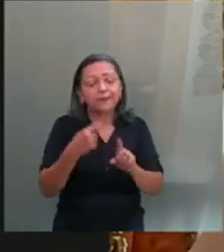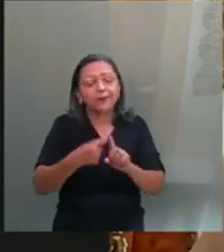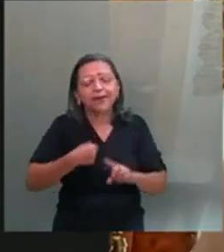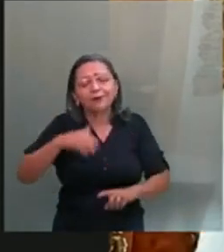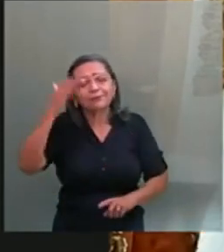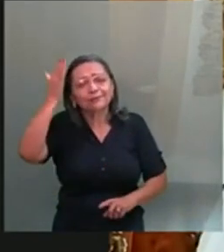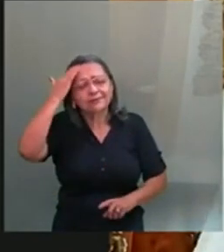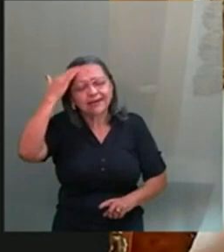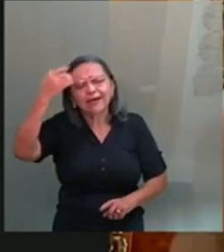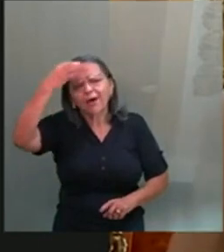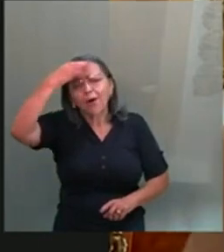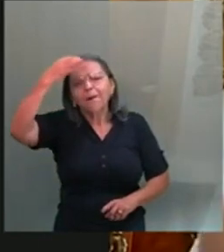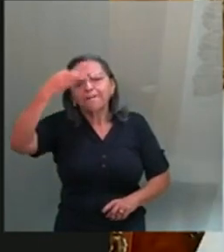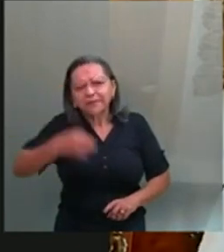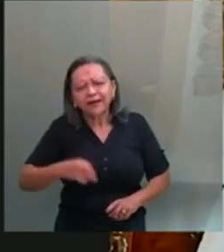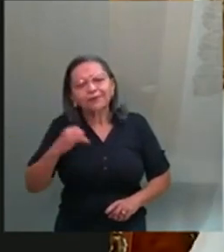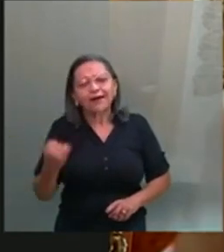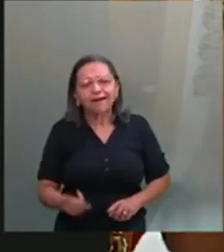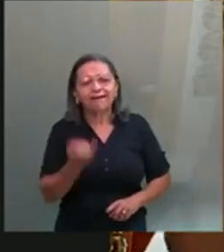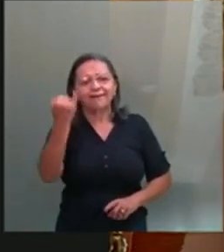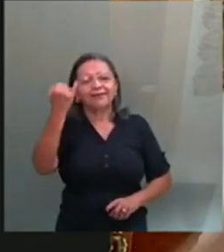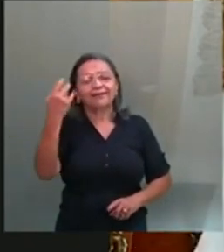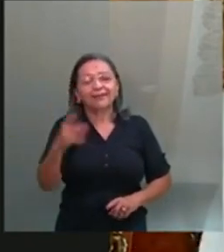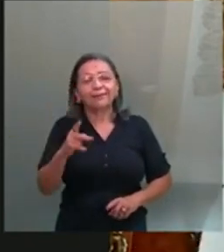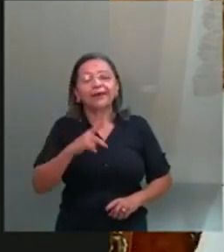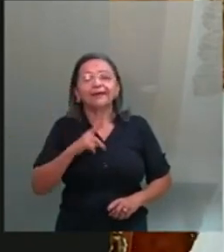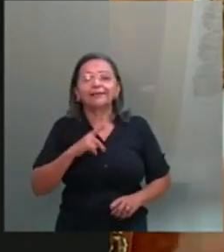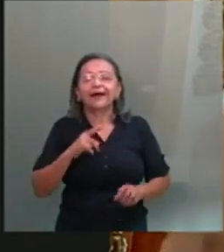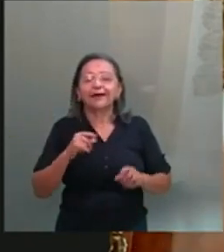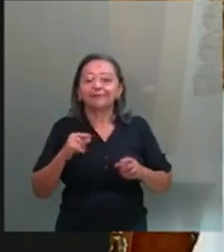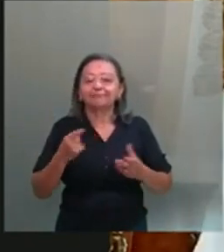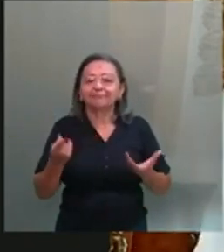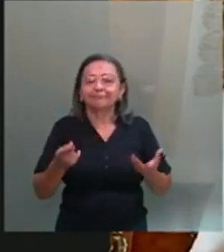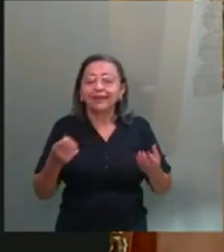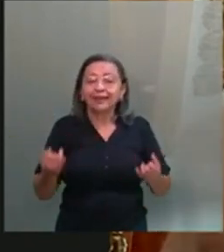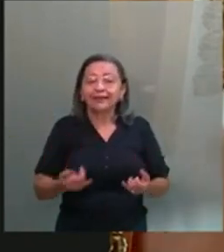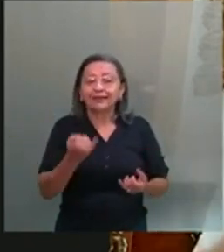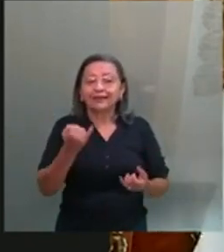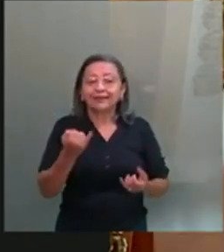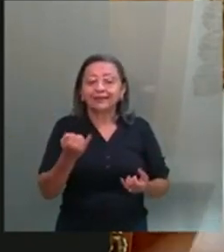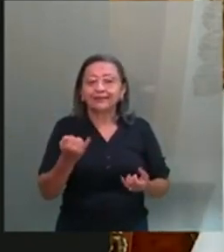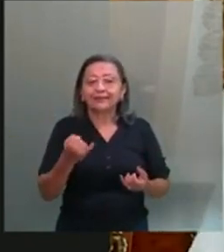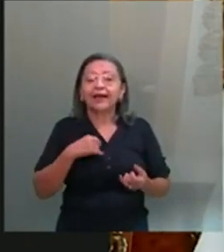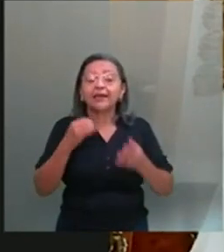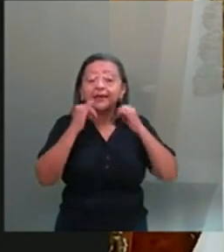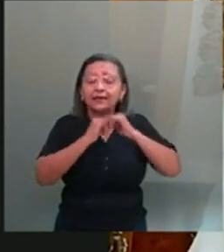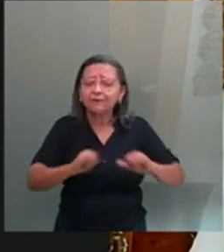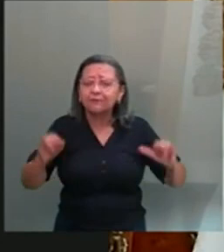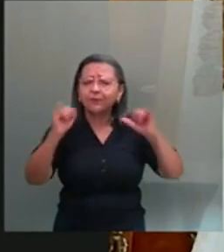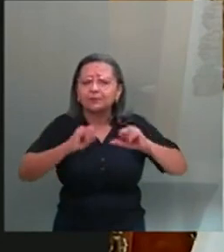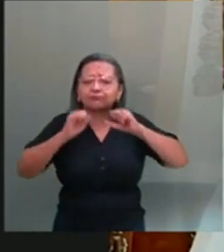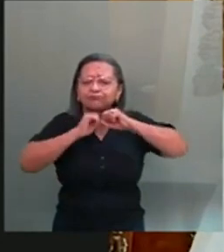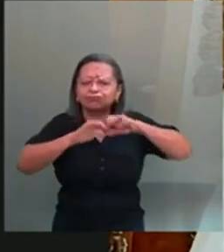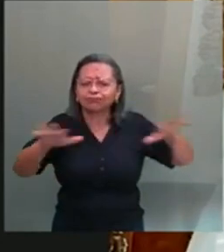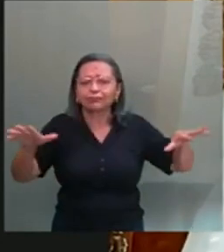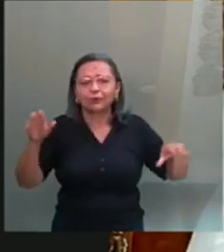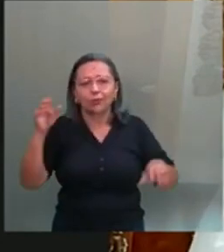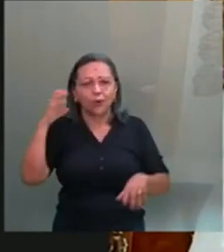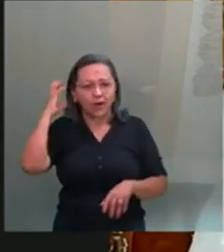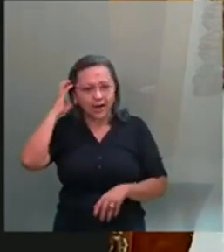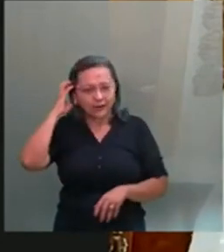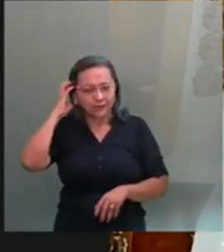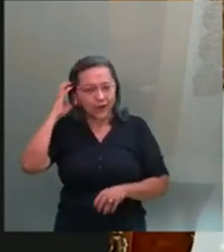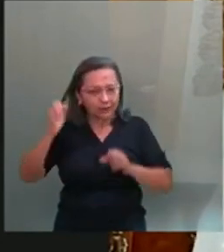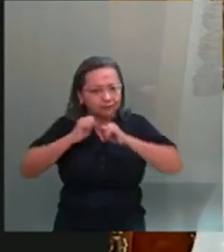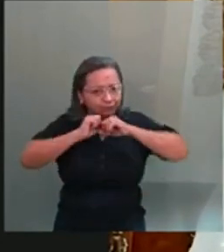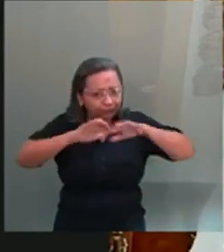e compreendo a importância e a penetração da informação através do rádio, né? E a